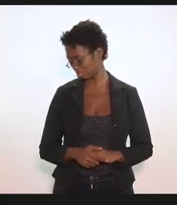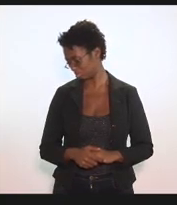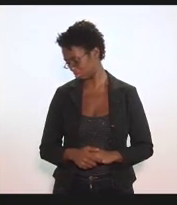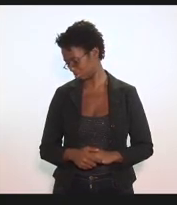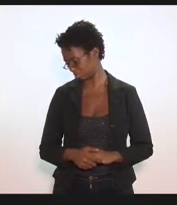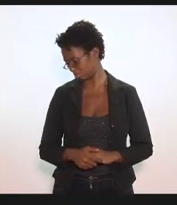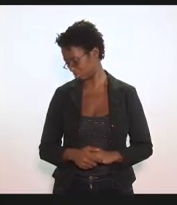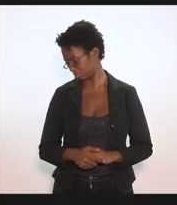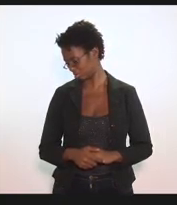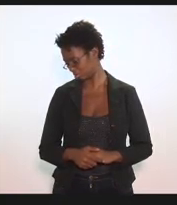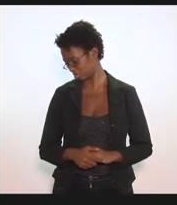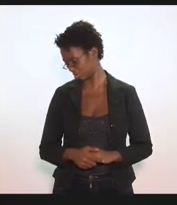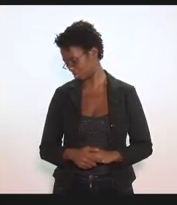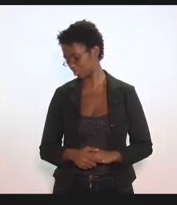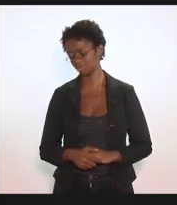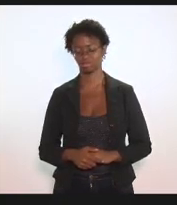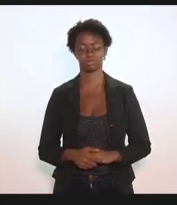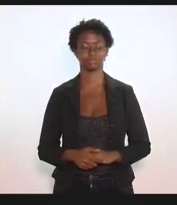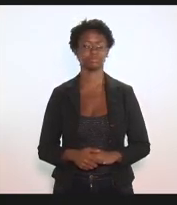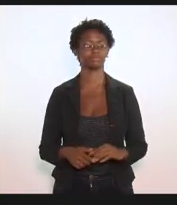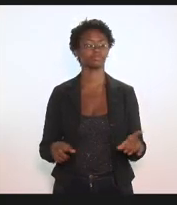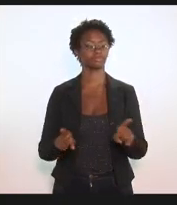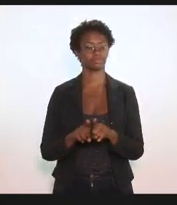Presidente Vargas, que agora é a estação da...